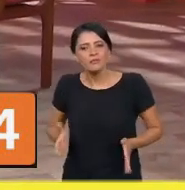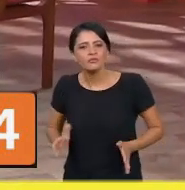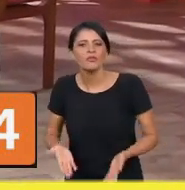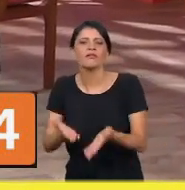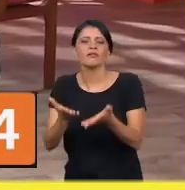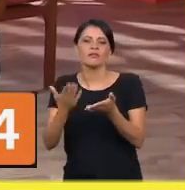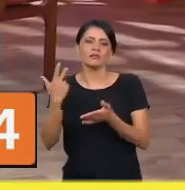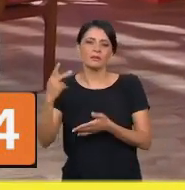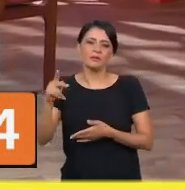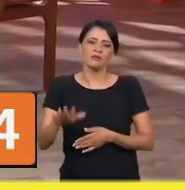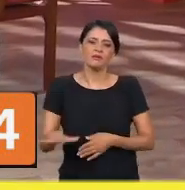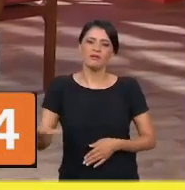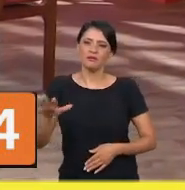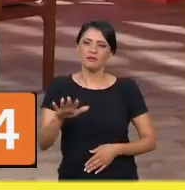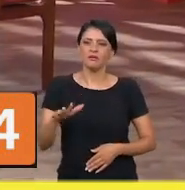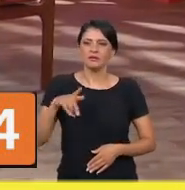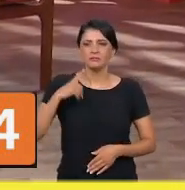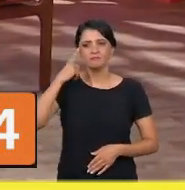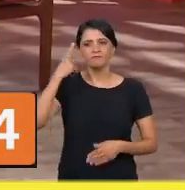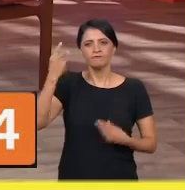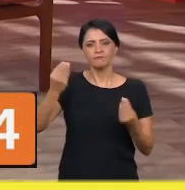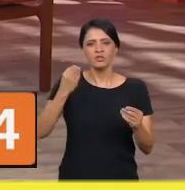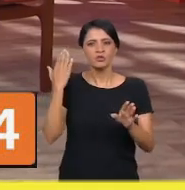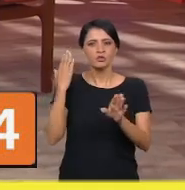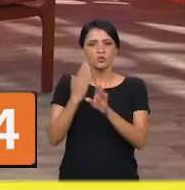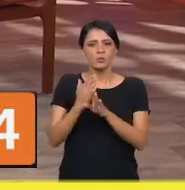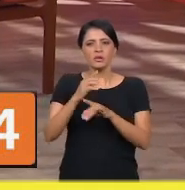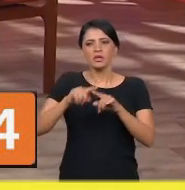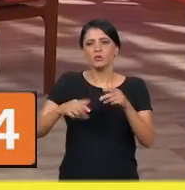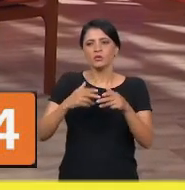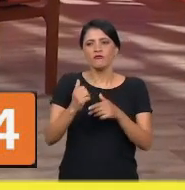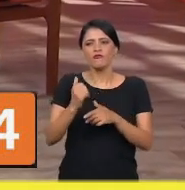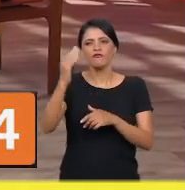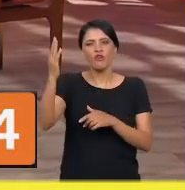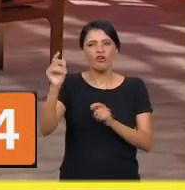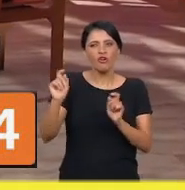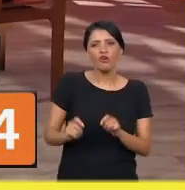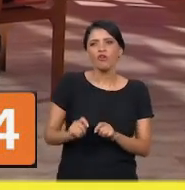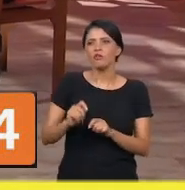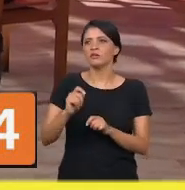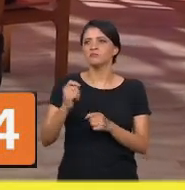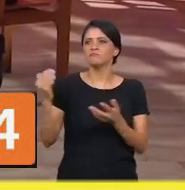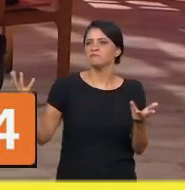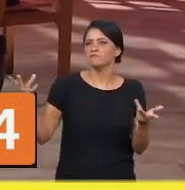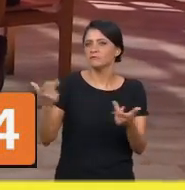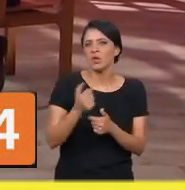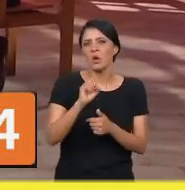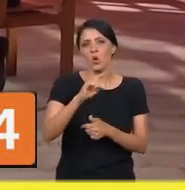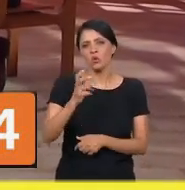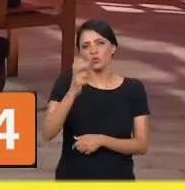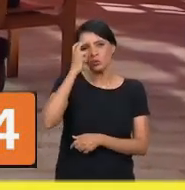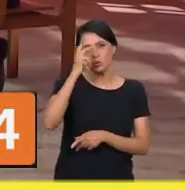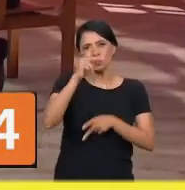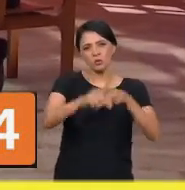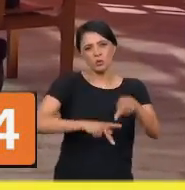também pela ideia de descobrir algo fora da Terra, por ser algo extraordinário, ou pela cultura popular? Você acha que tem esse peso